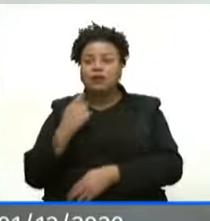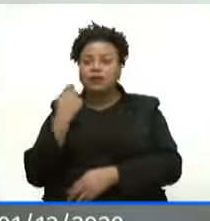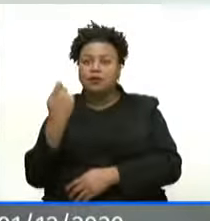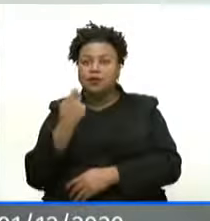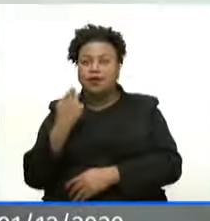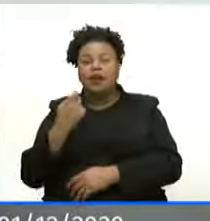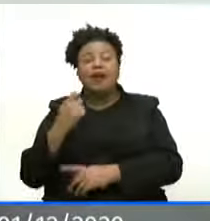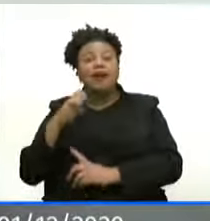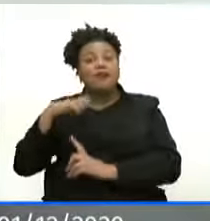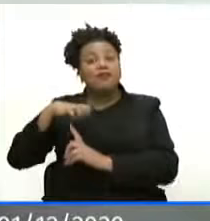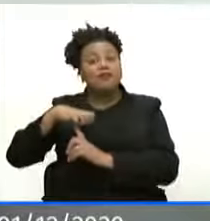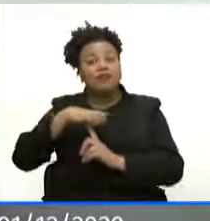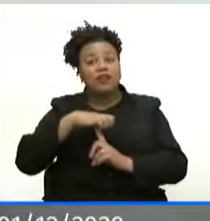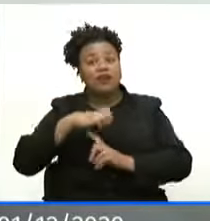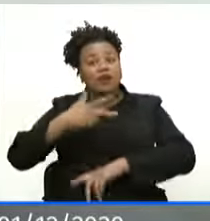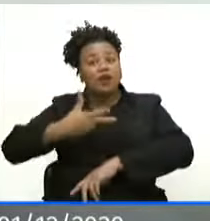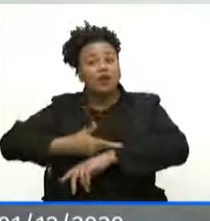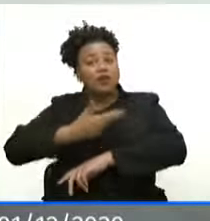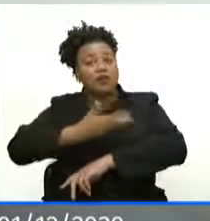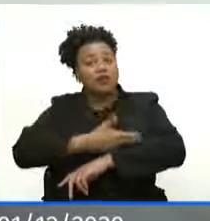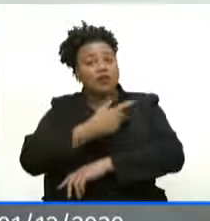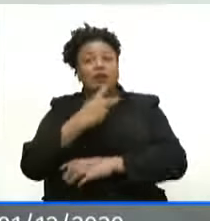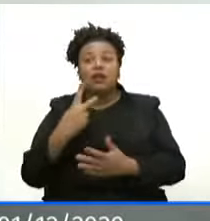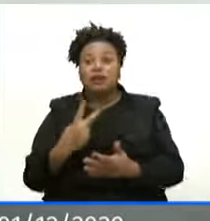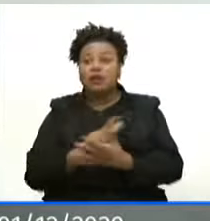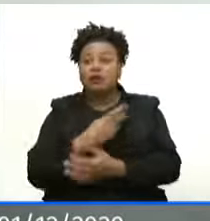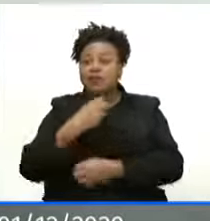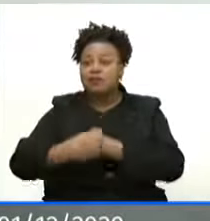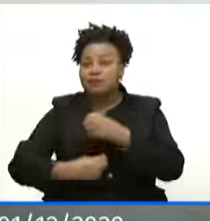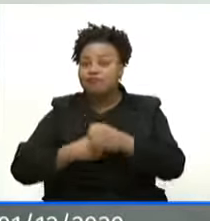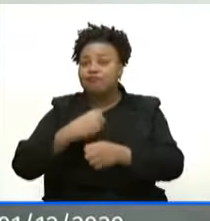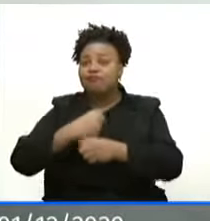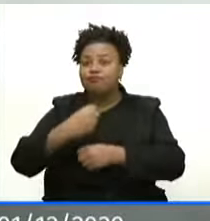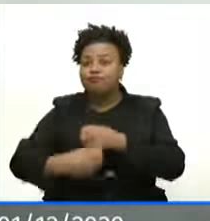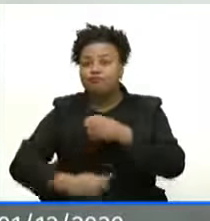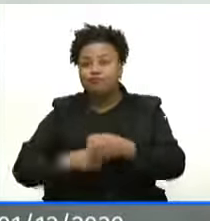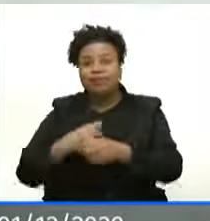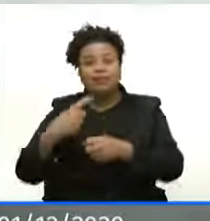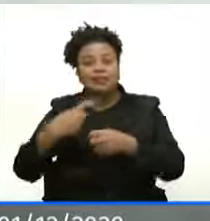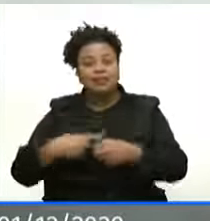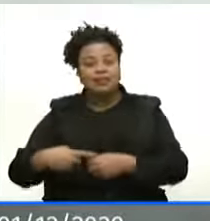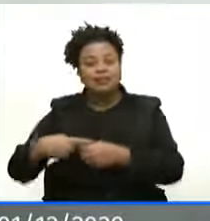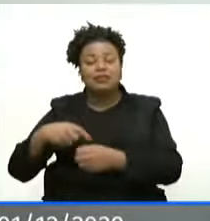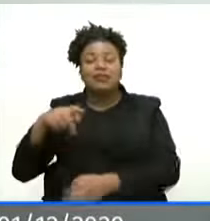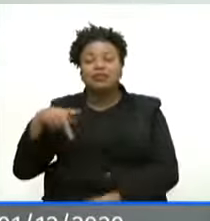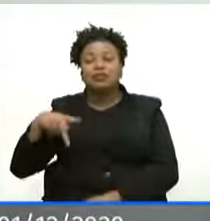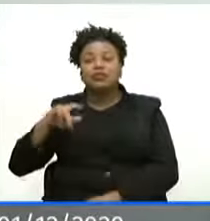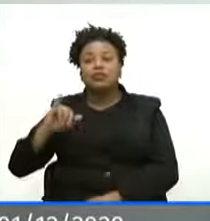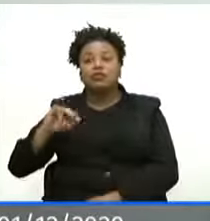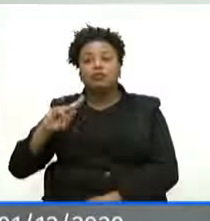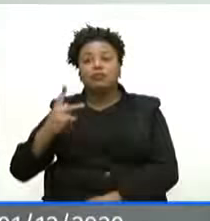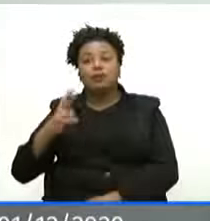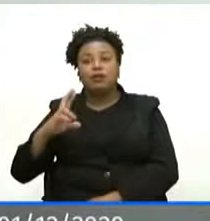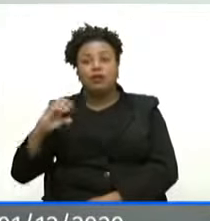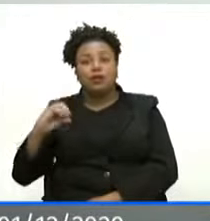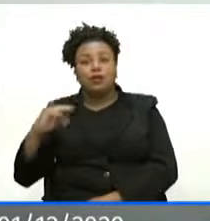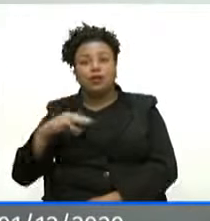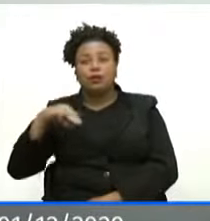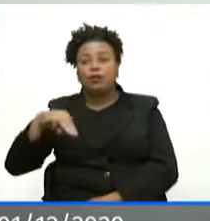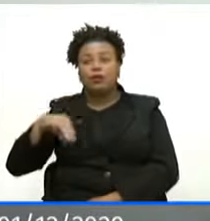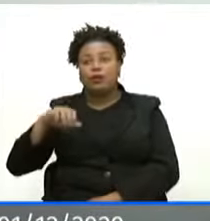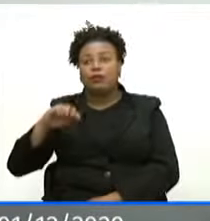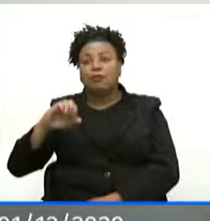Feia Ovelha, que acontece anualmente no município de Pinheiro Machado. No ano de